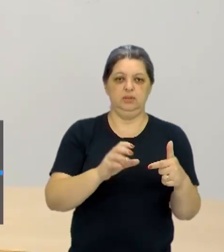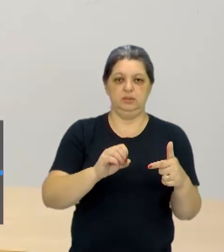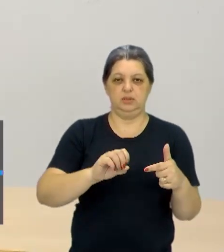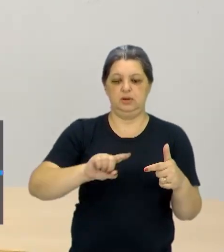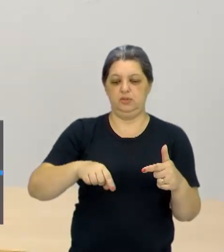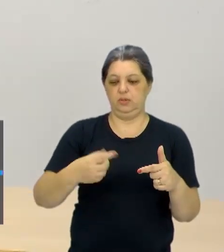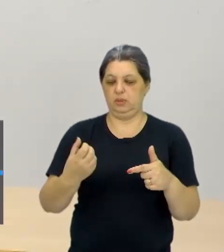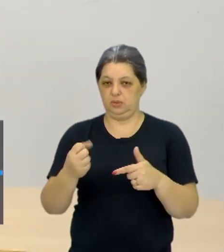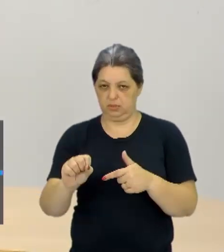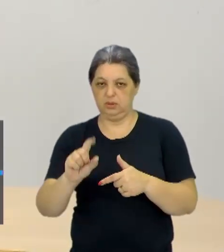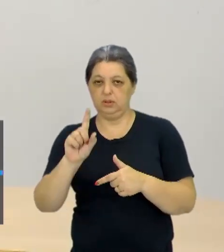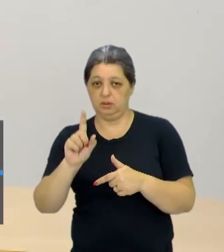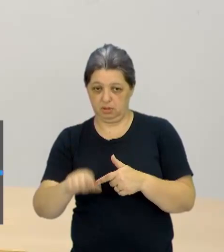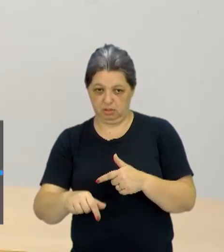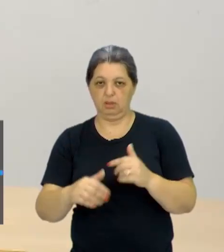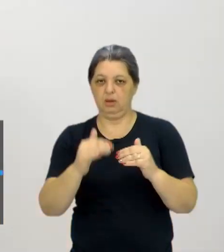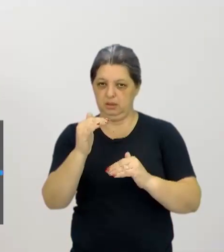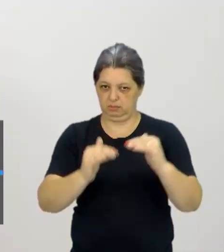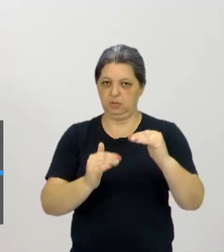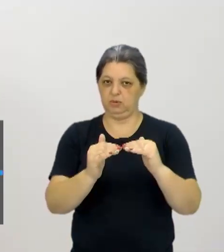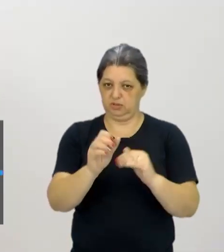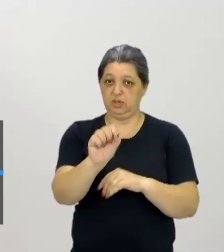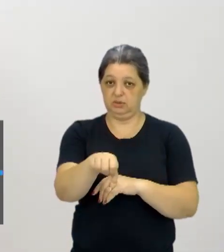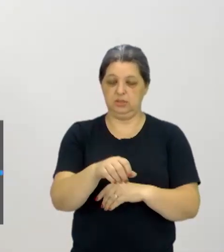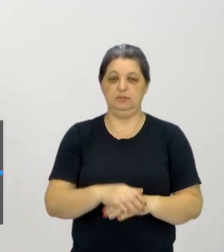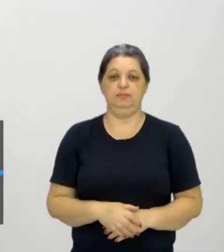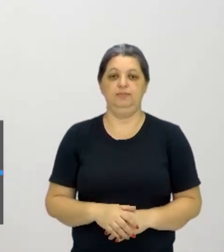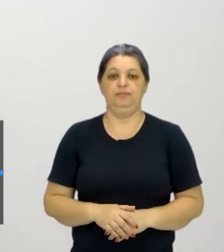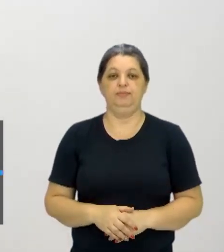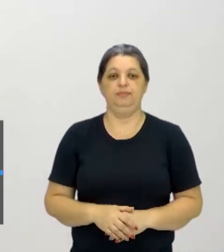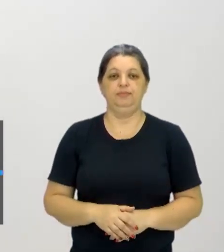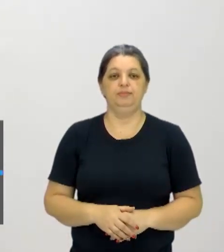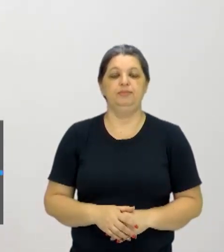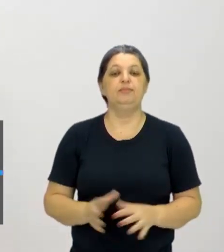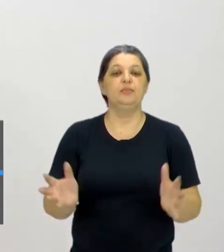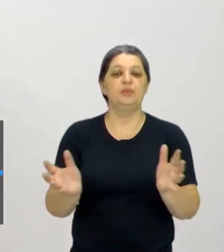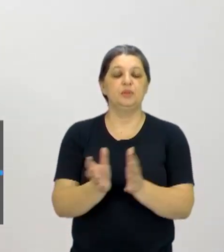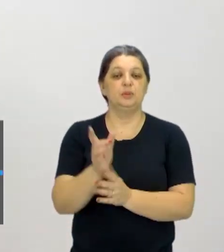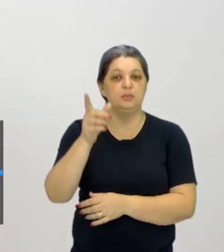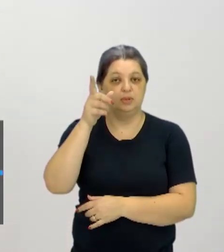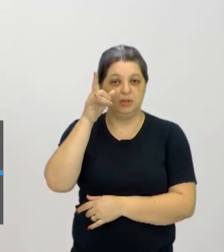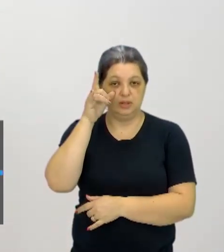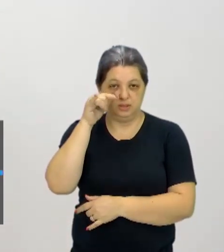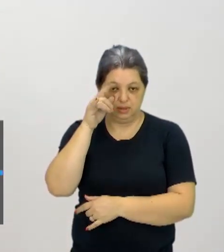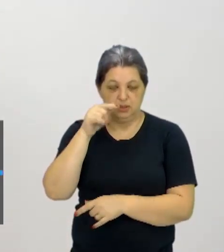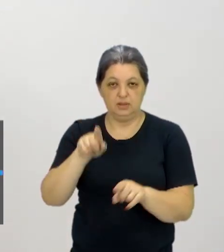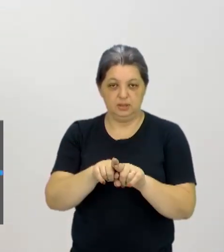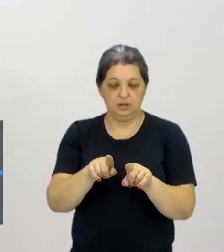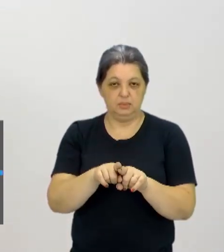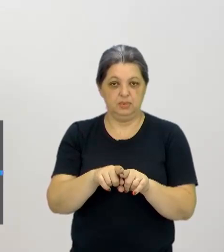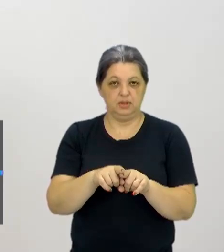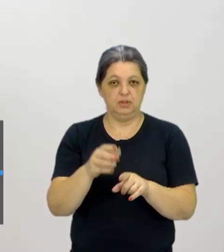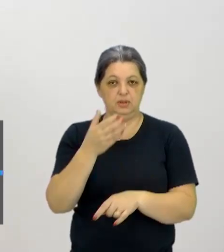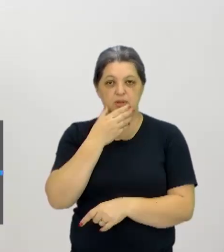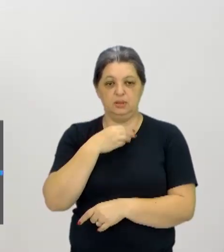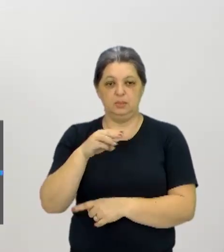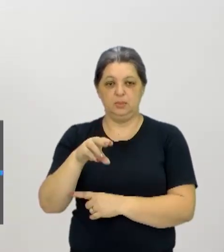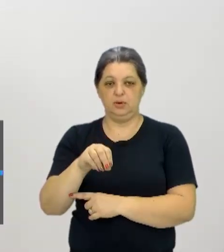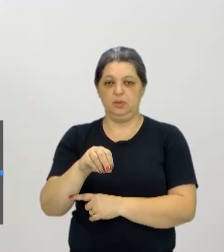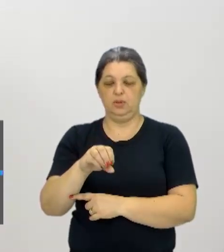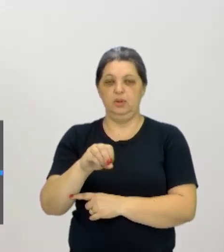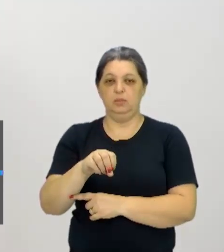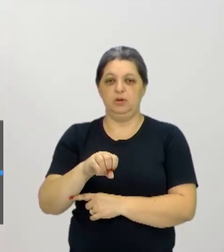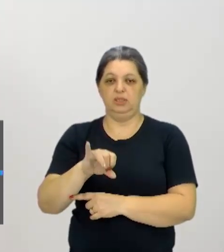são proporcionais. Olha, o pessoal aqui no Instagram, viu, Letícia, também está dizendo. Ó, o Moisés colocou assim, professora, é proporcional,